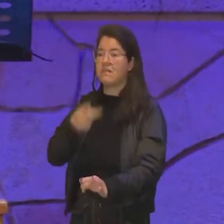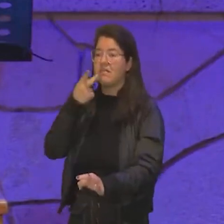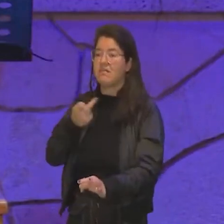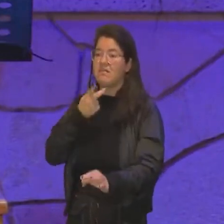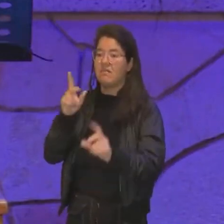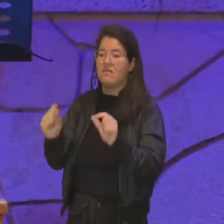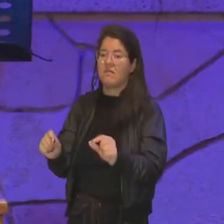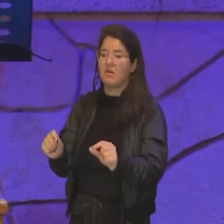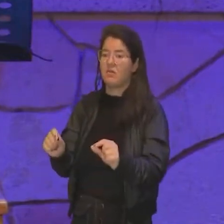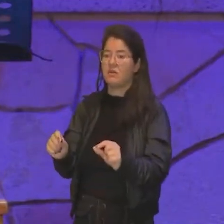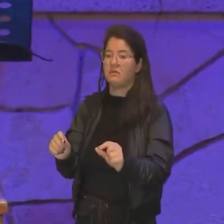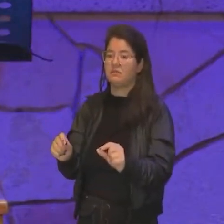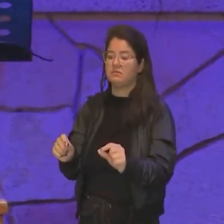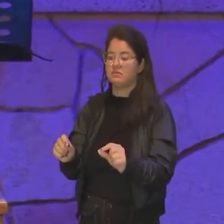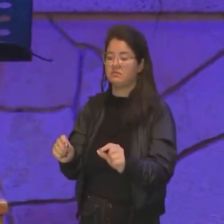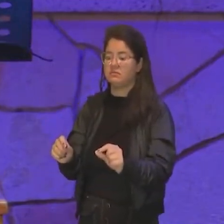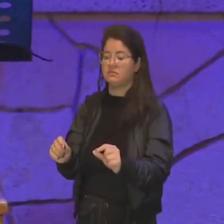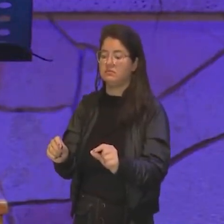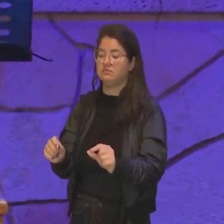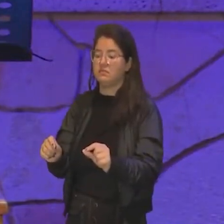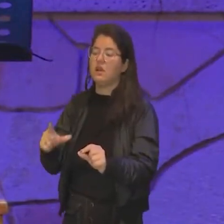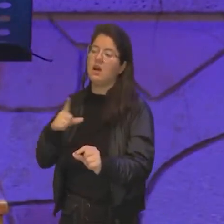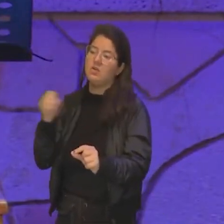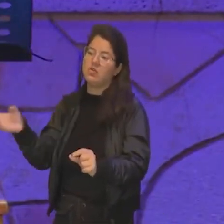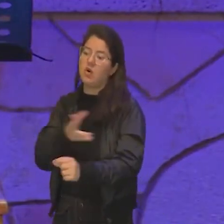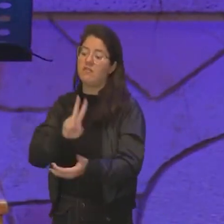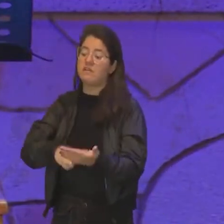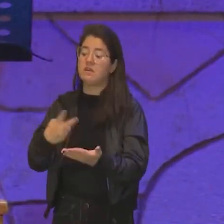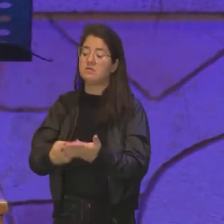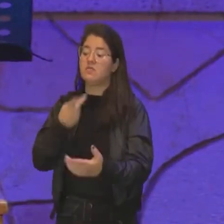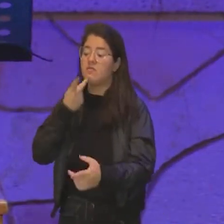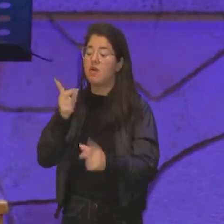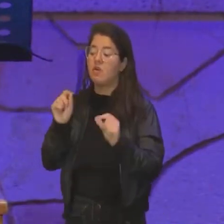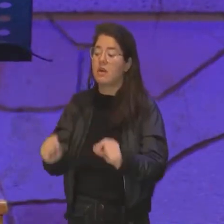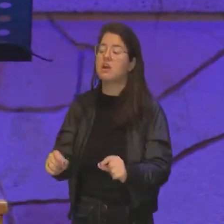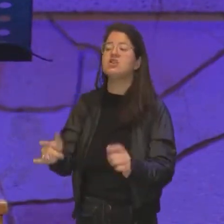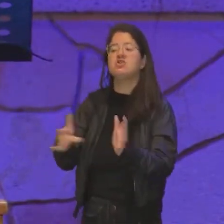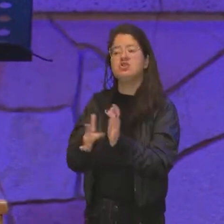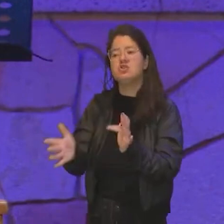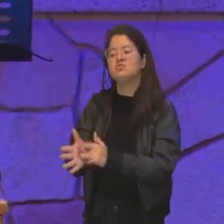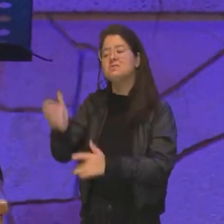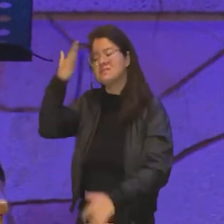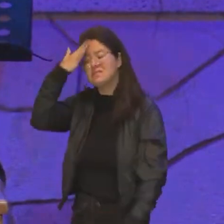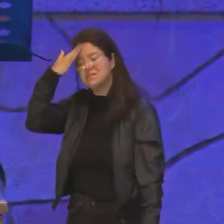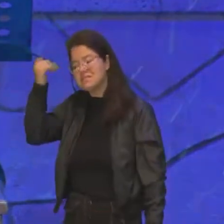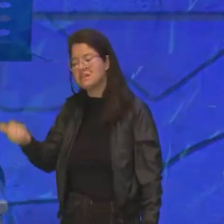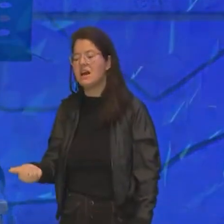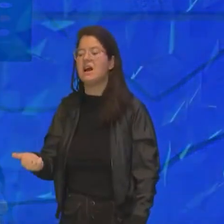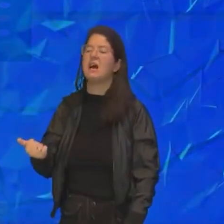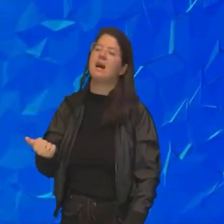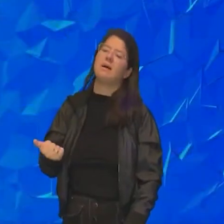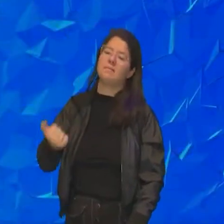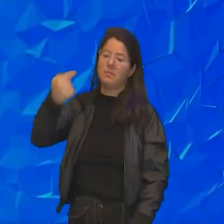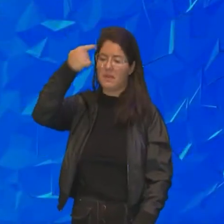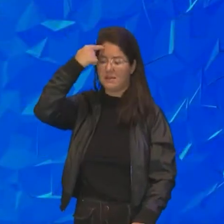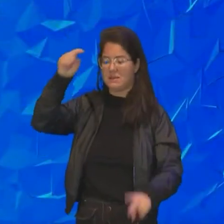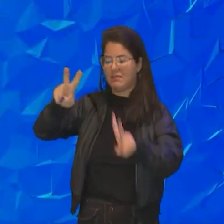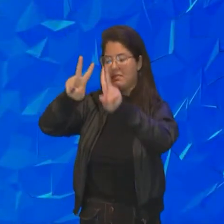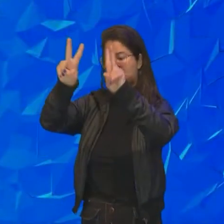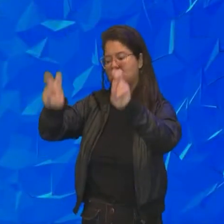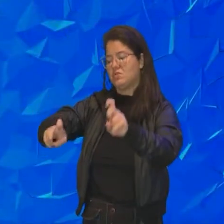a Nova Almeida atualizada diz assim: eu é que sei que pensamentos tenho a vosso respeito.